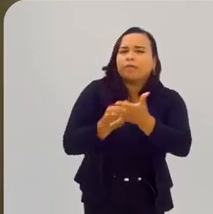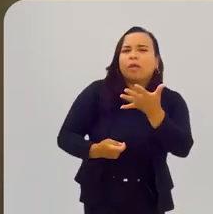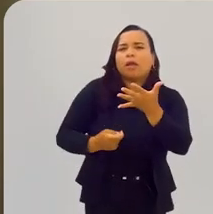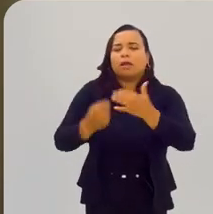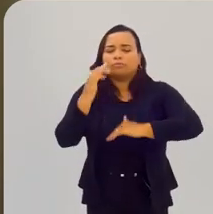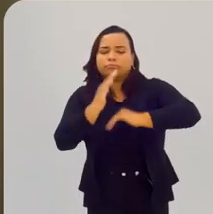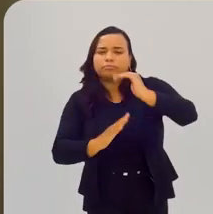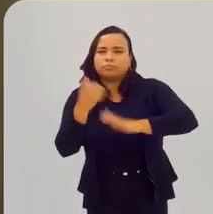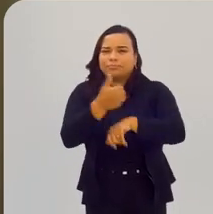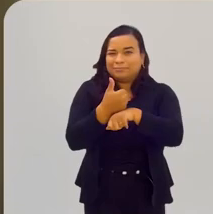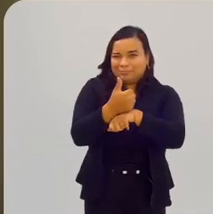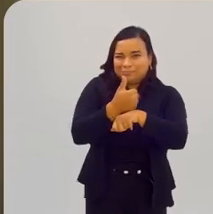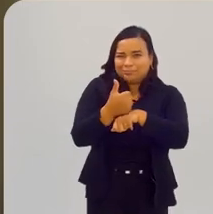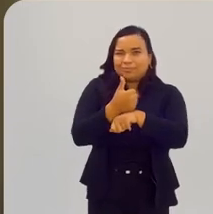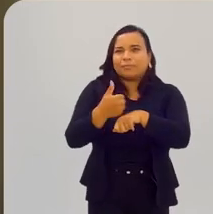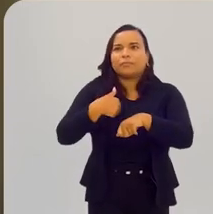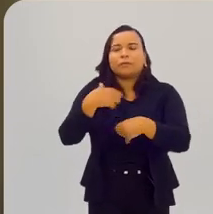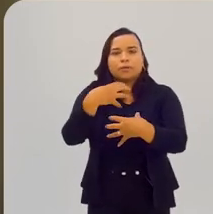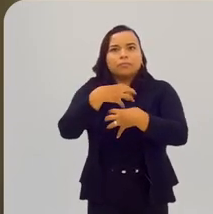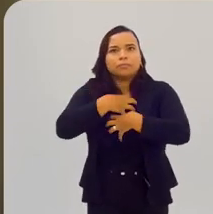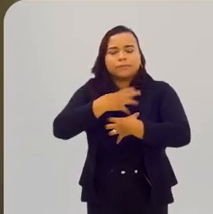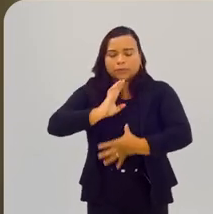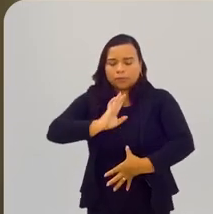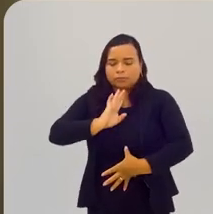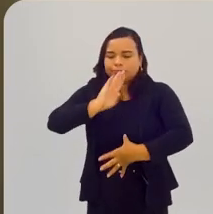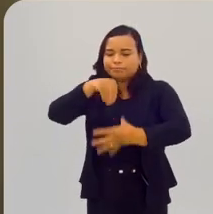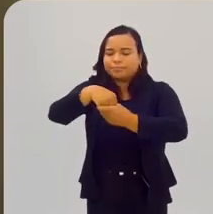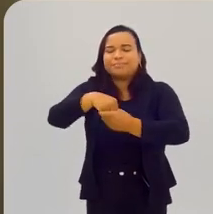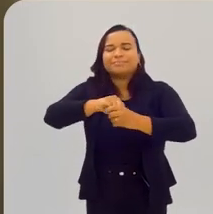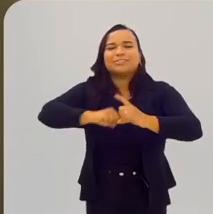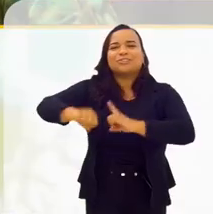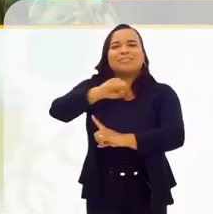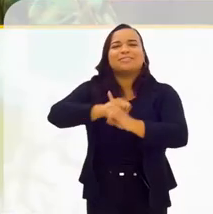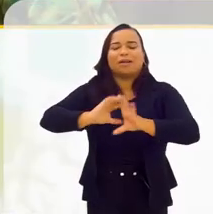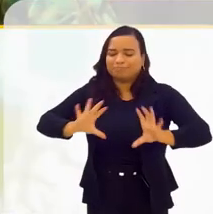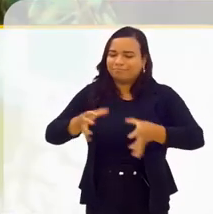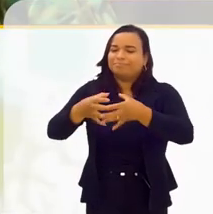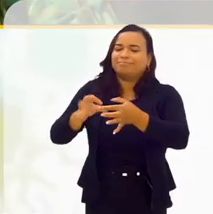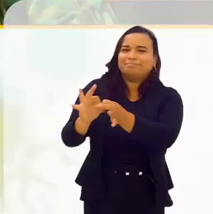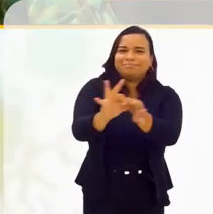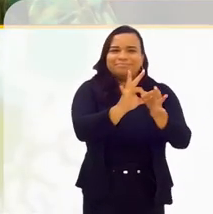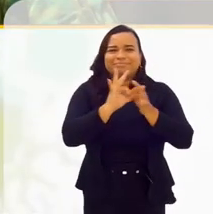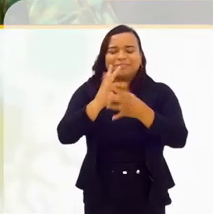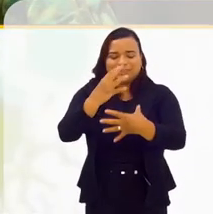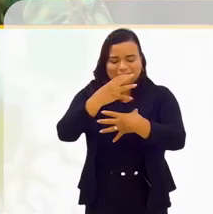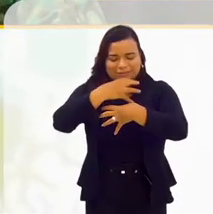me tornar escritor era me sentir inserido na sociedade